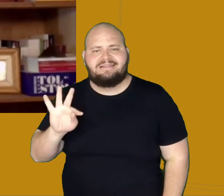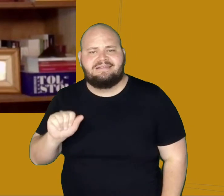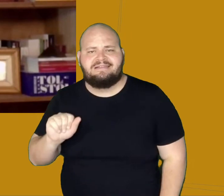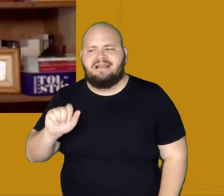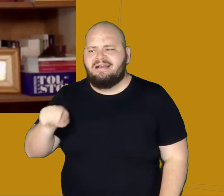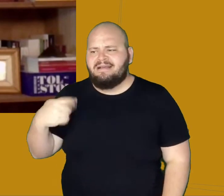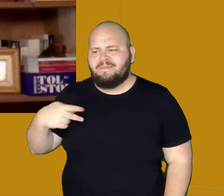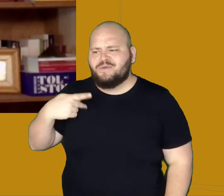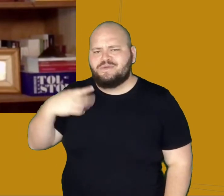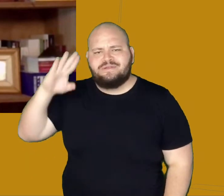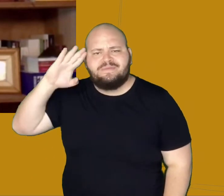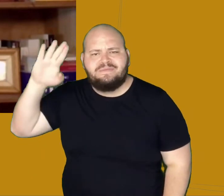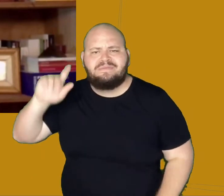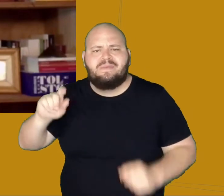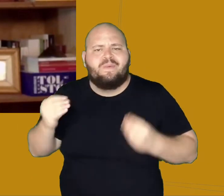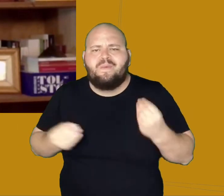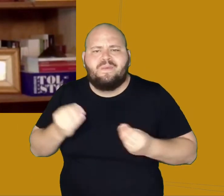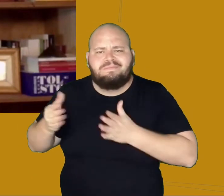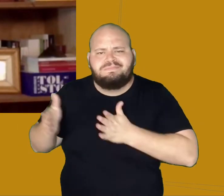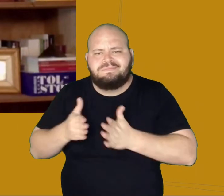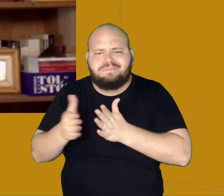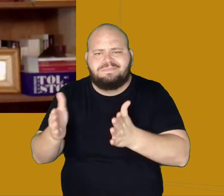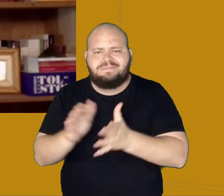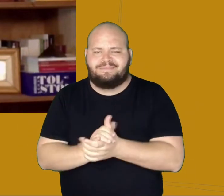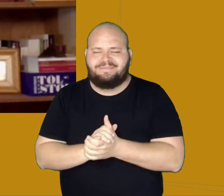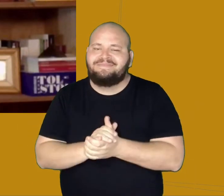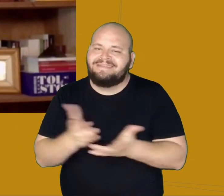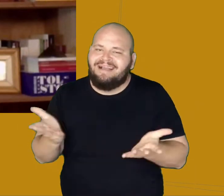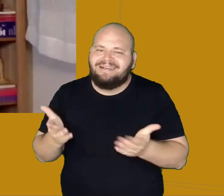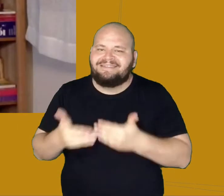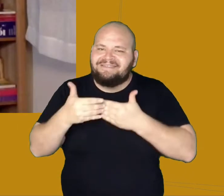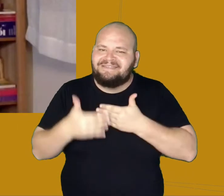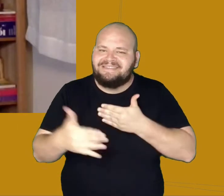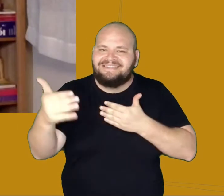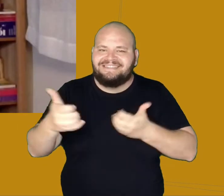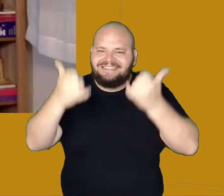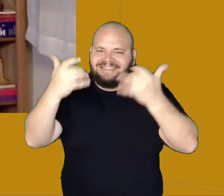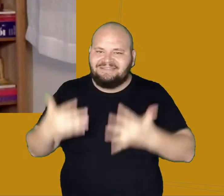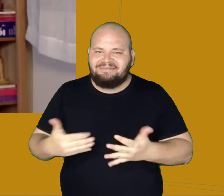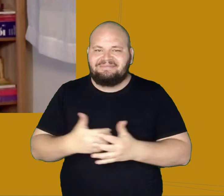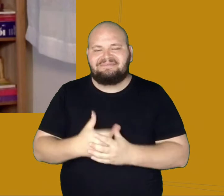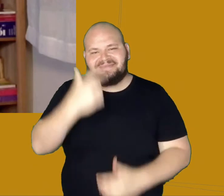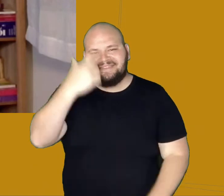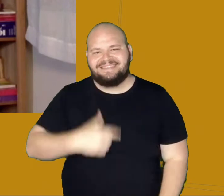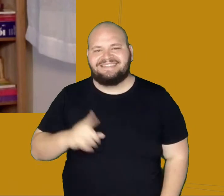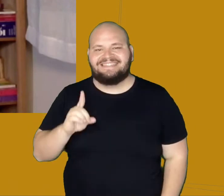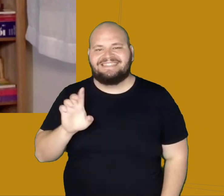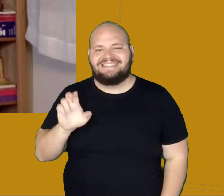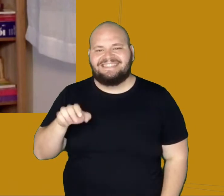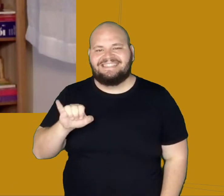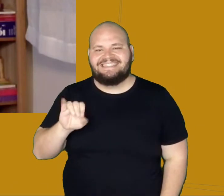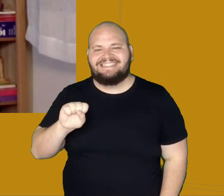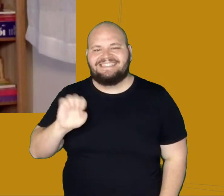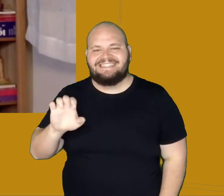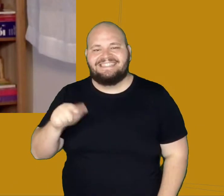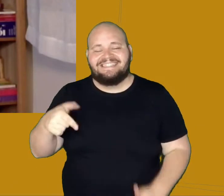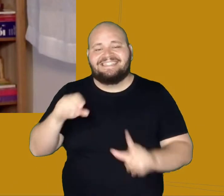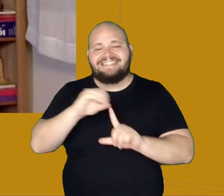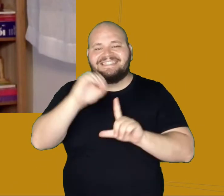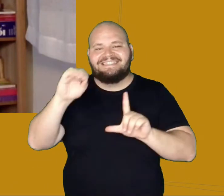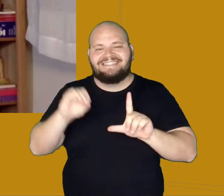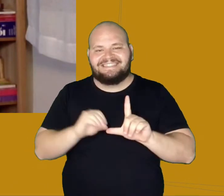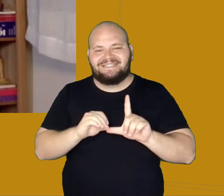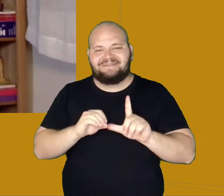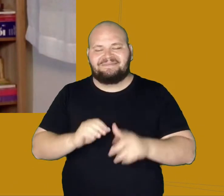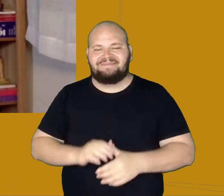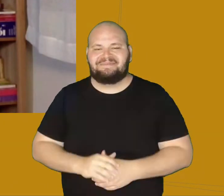Alienista? Quem é o seu protagonista e qual a sua trajetória ao longo da história? É disso que trata esse vídeo. Eu sou a Denise e este